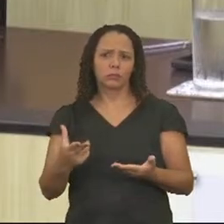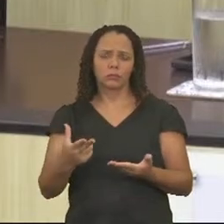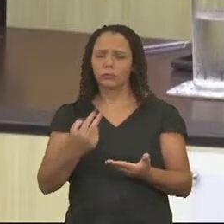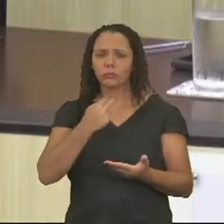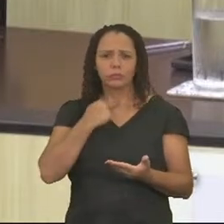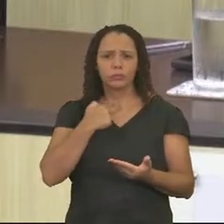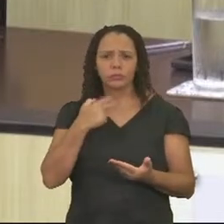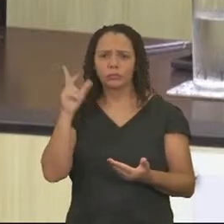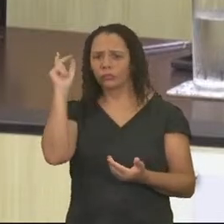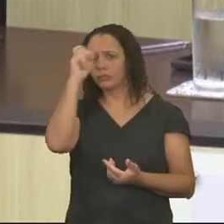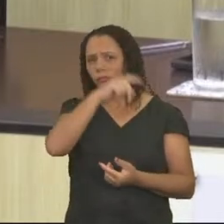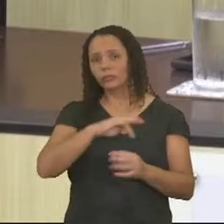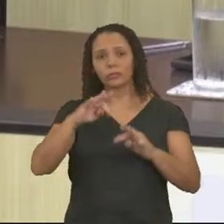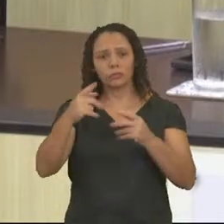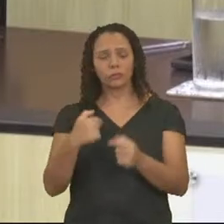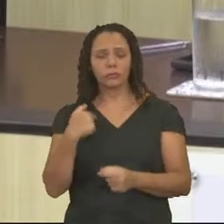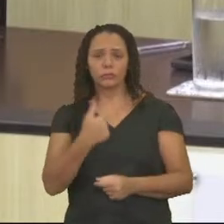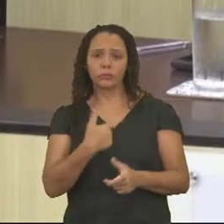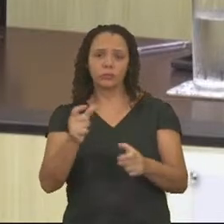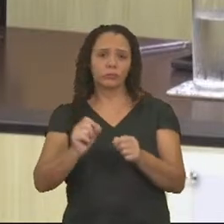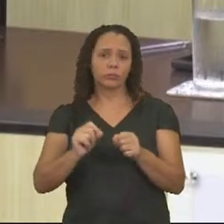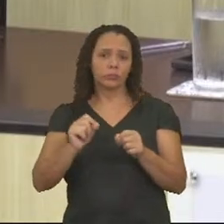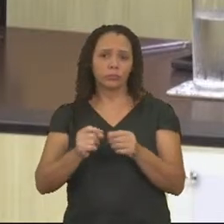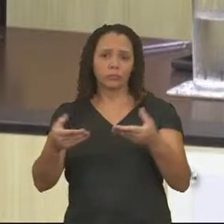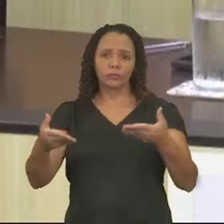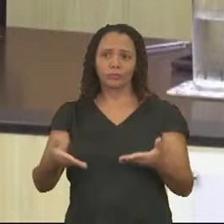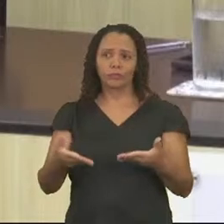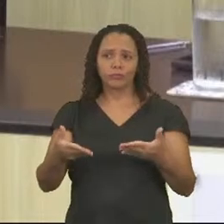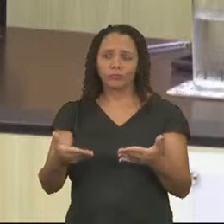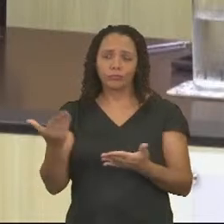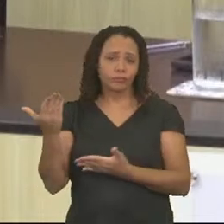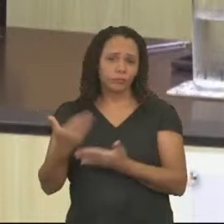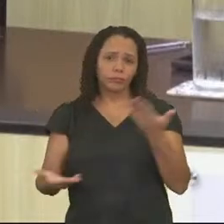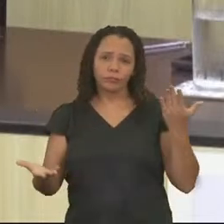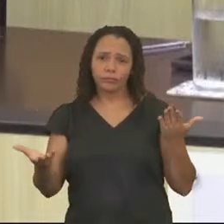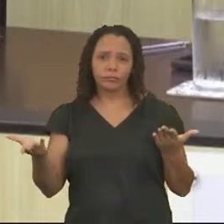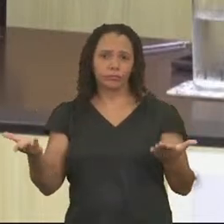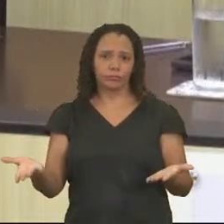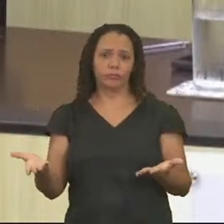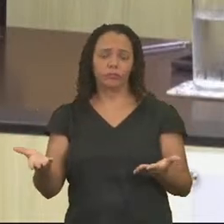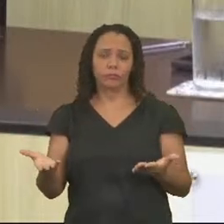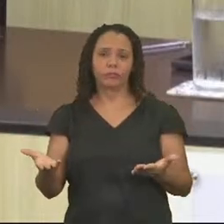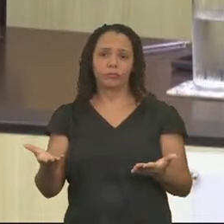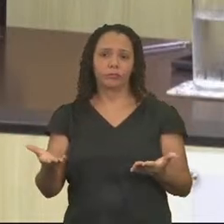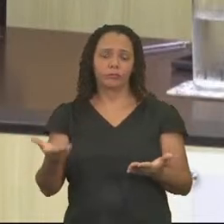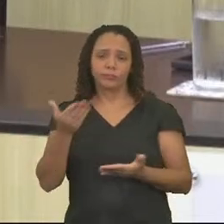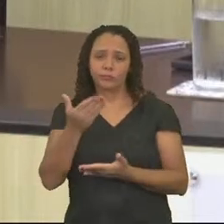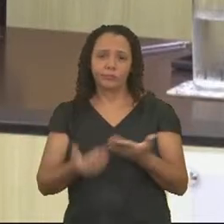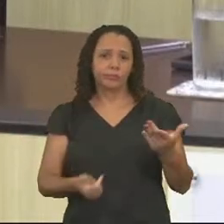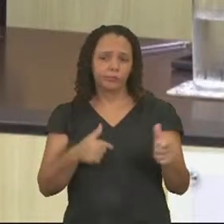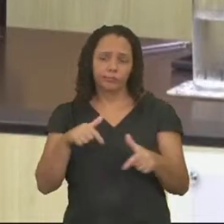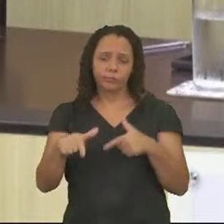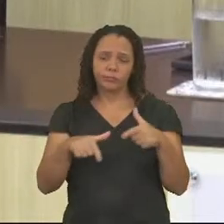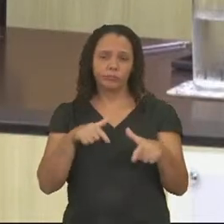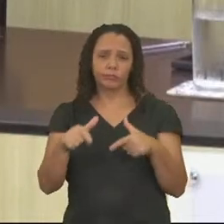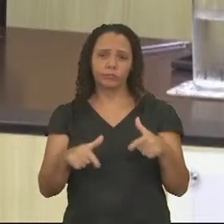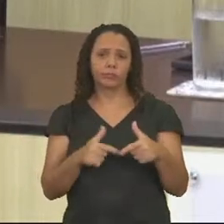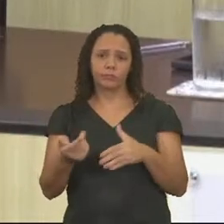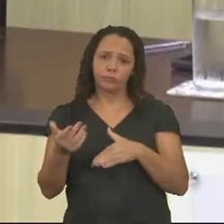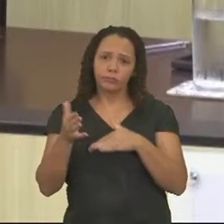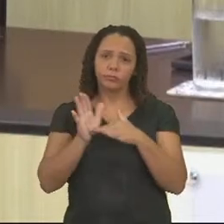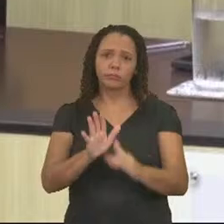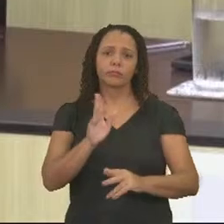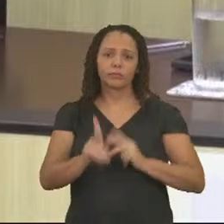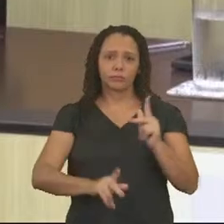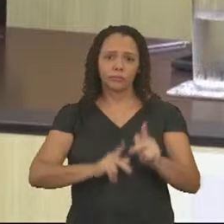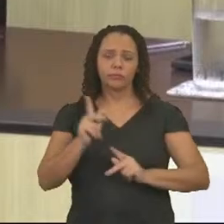Aí tudo que a gente faz aqui fica em vão. A gente perde todo esse trabalho de ajudar